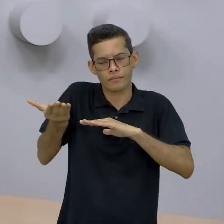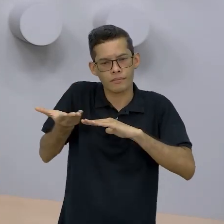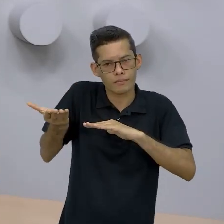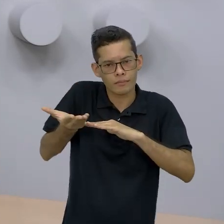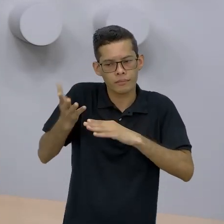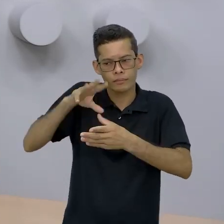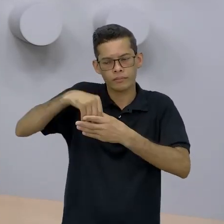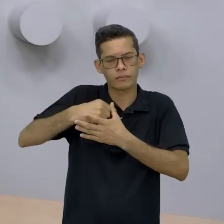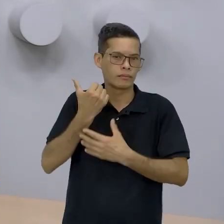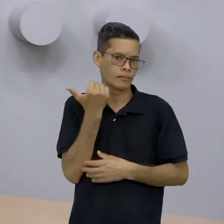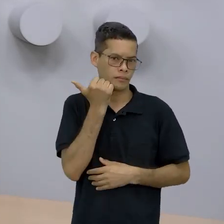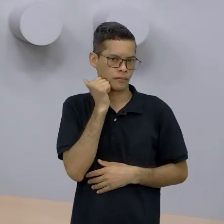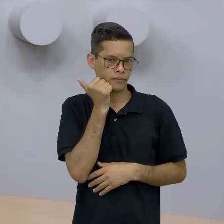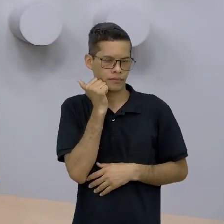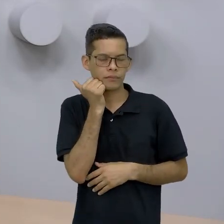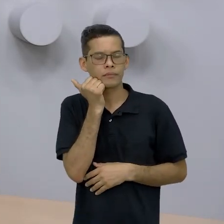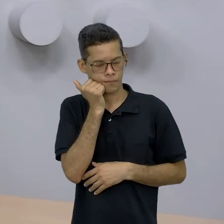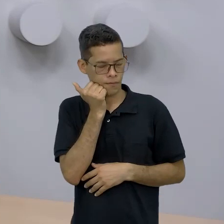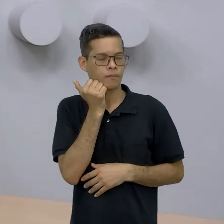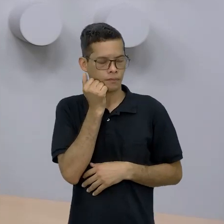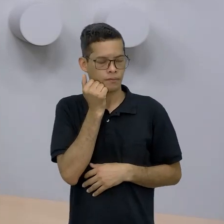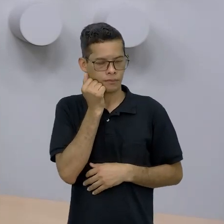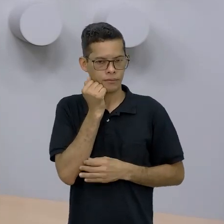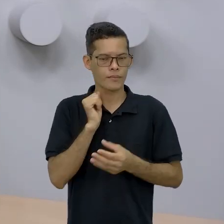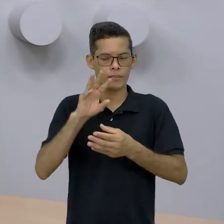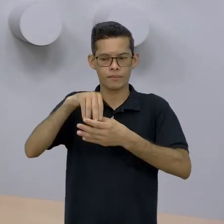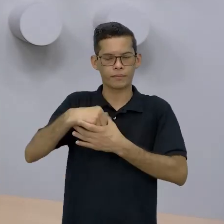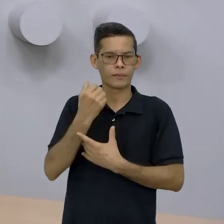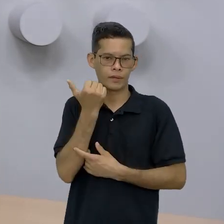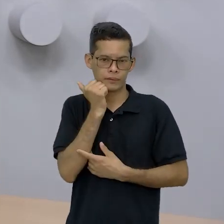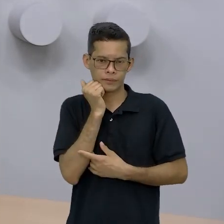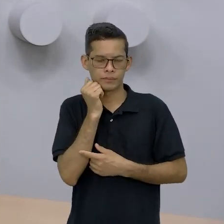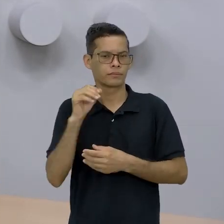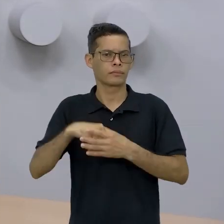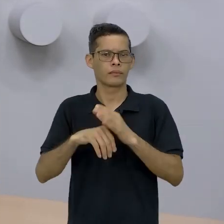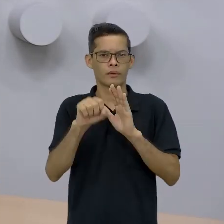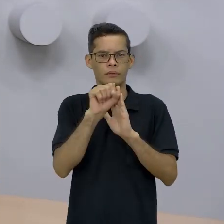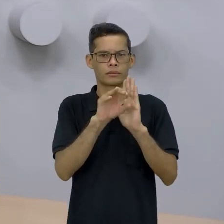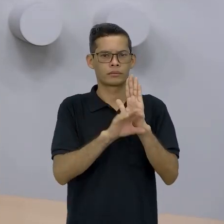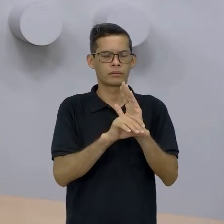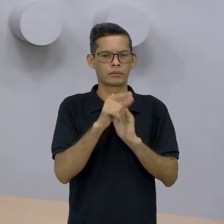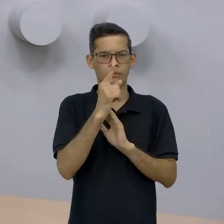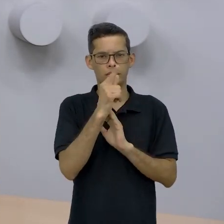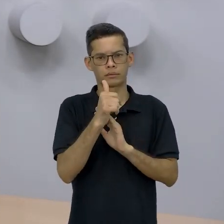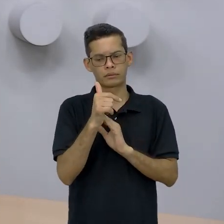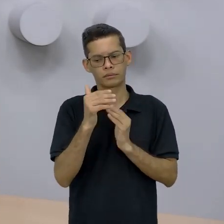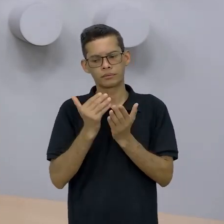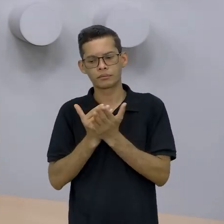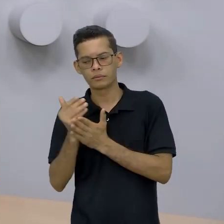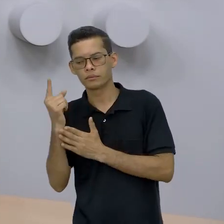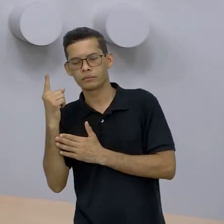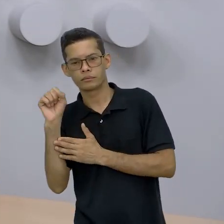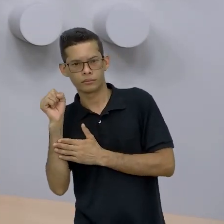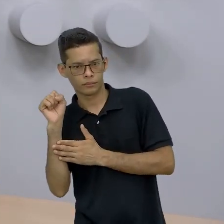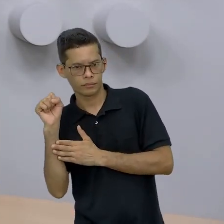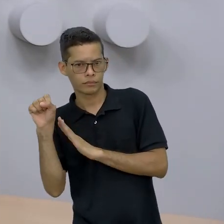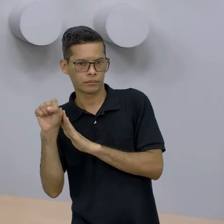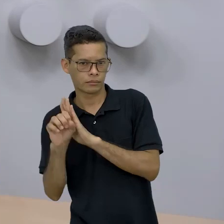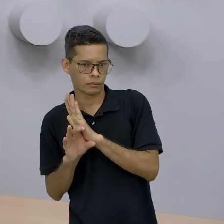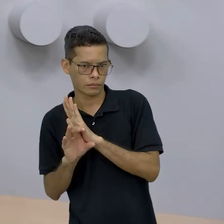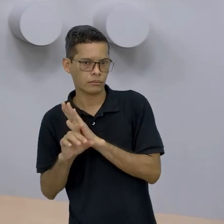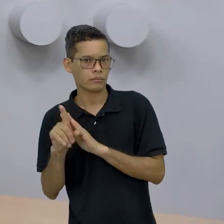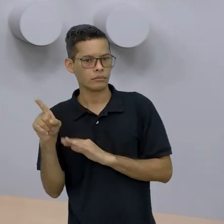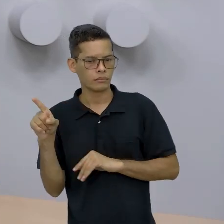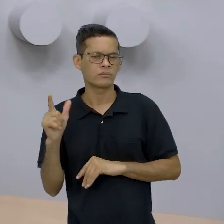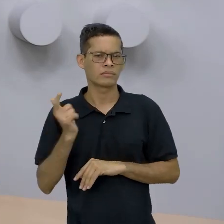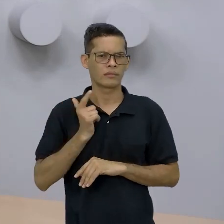que acabam se consagrando de vez entre o século XVII e o iluminismo do século XVIII. Eu acho que você já ouviu falar num